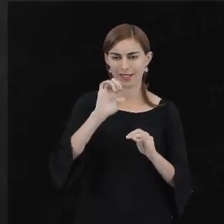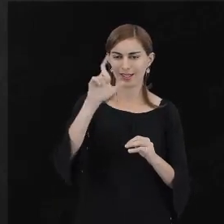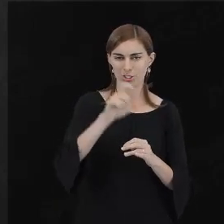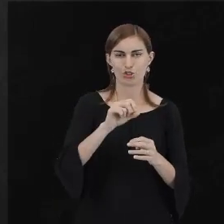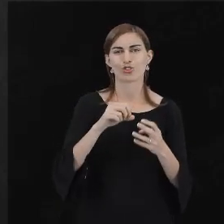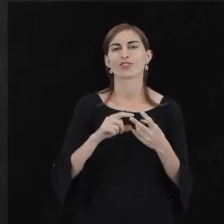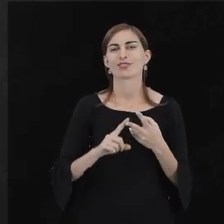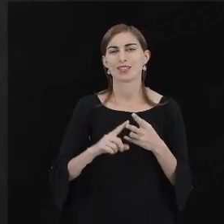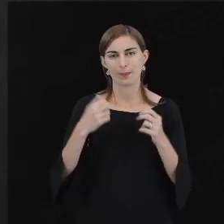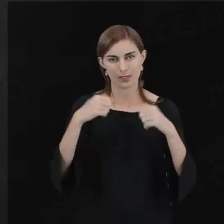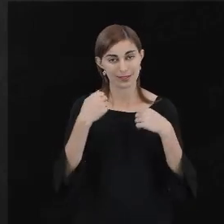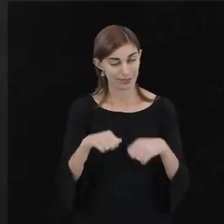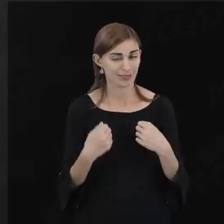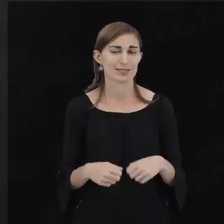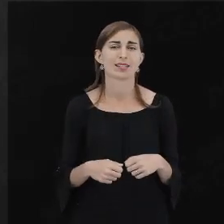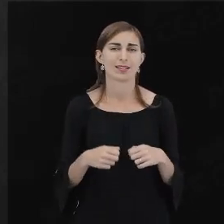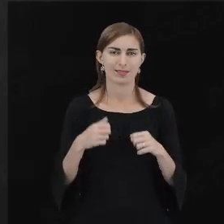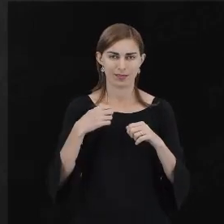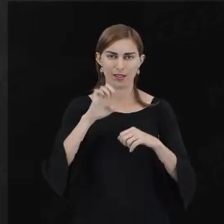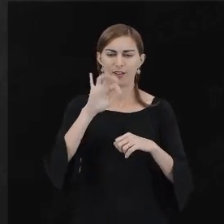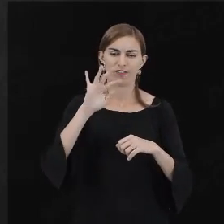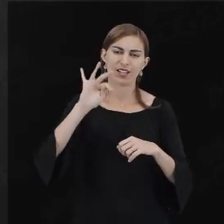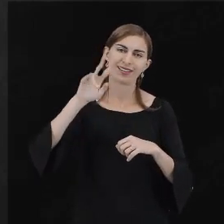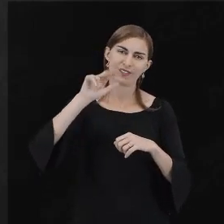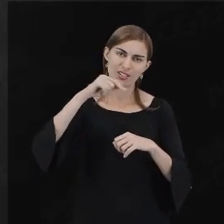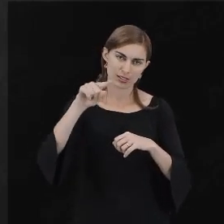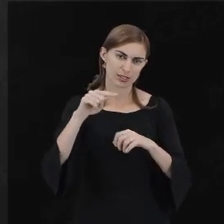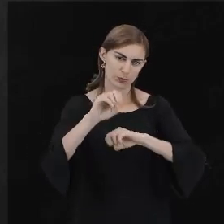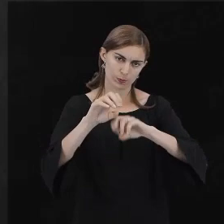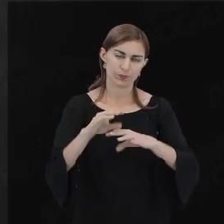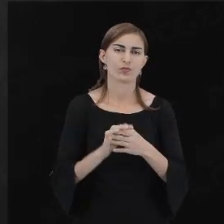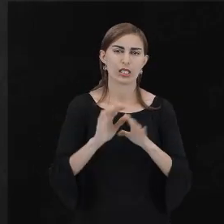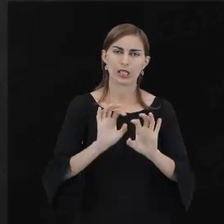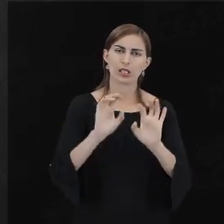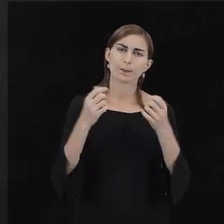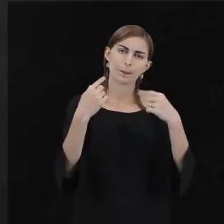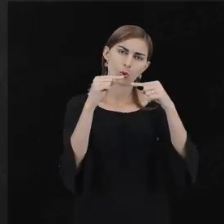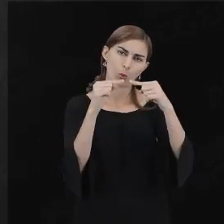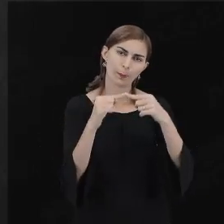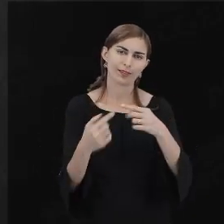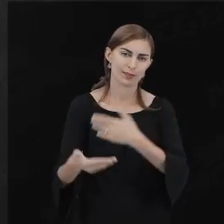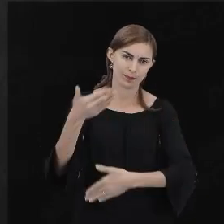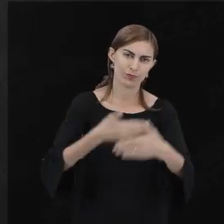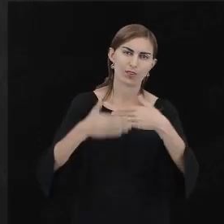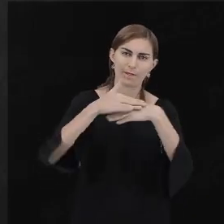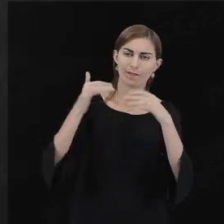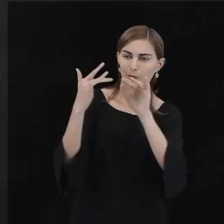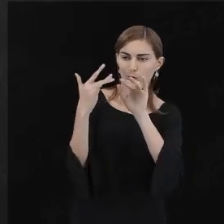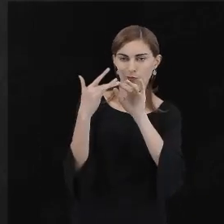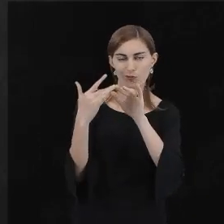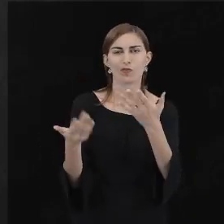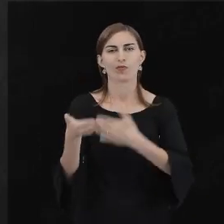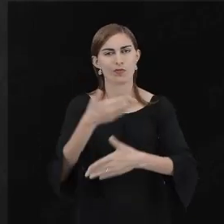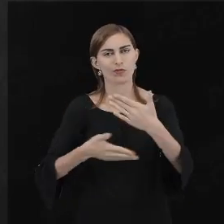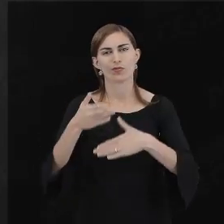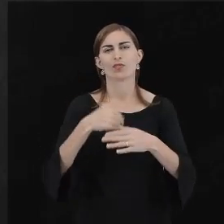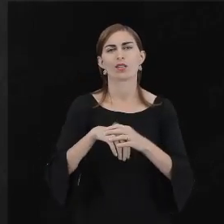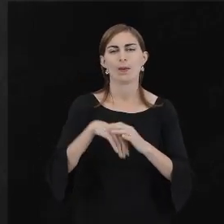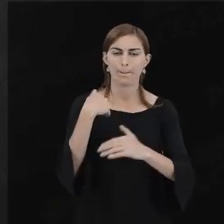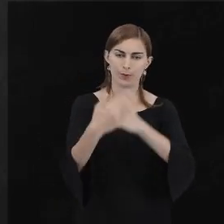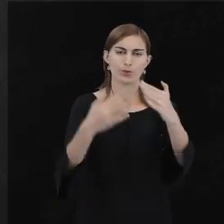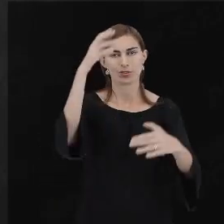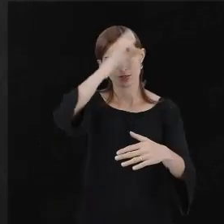com todas as interações humanas, elas são permeadas por conflitos e por tensões, né, até a gente fazer